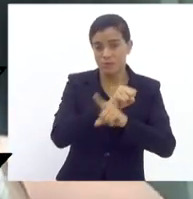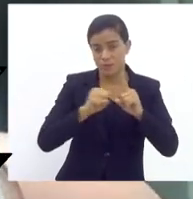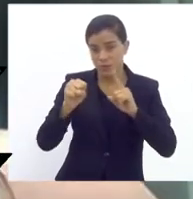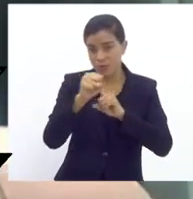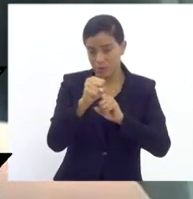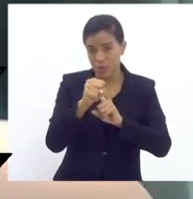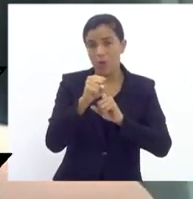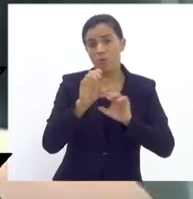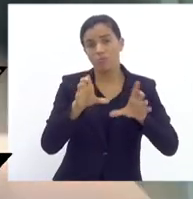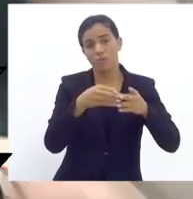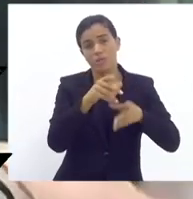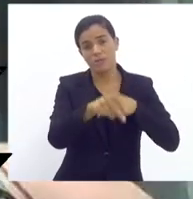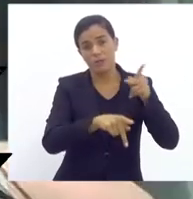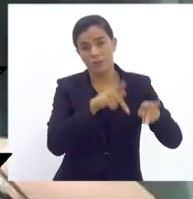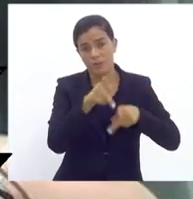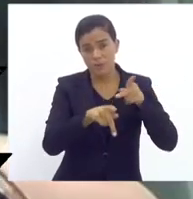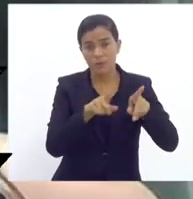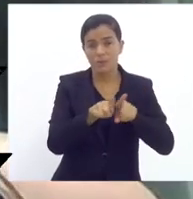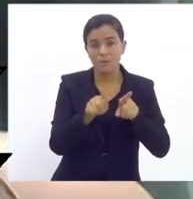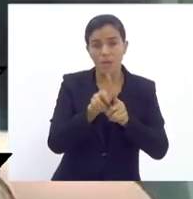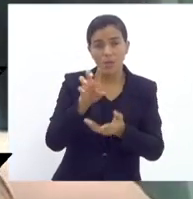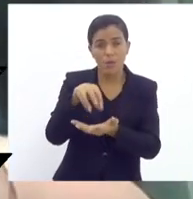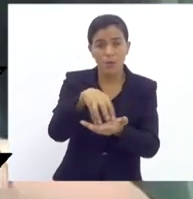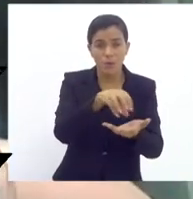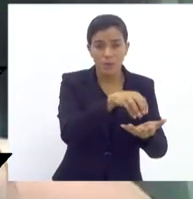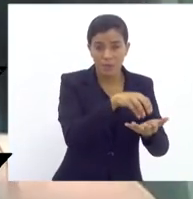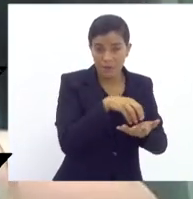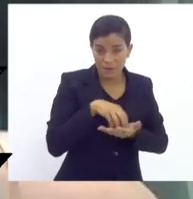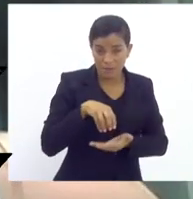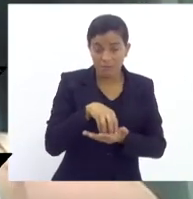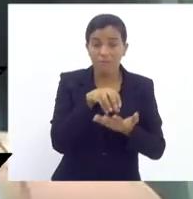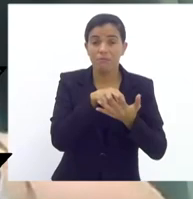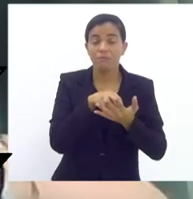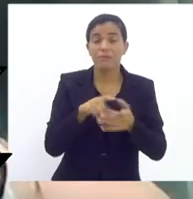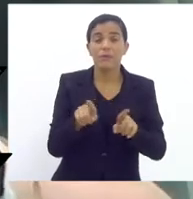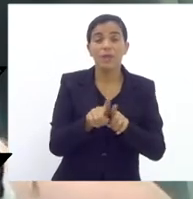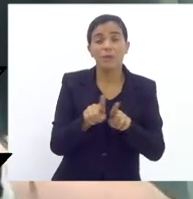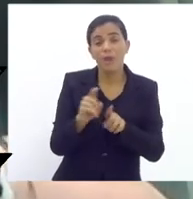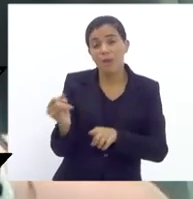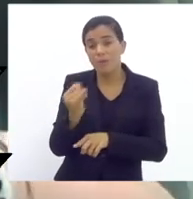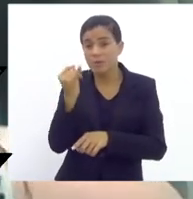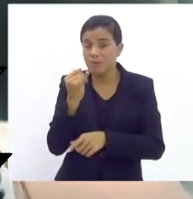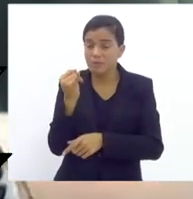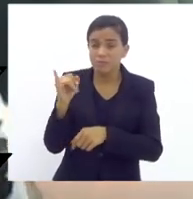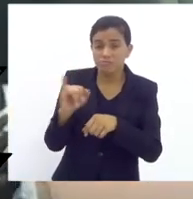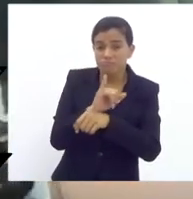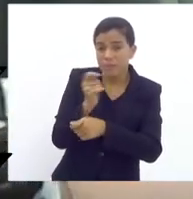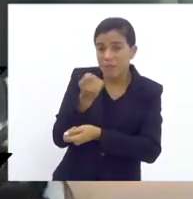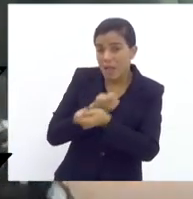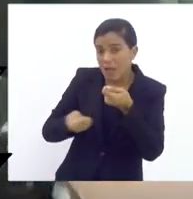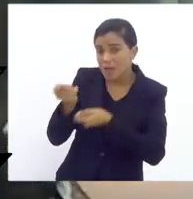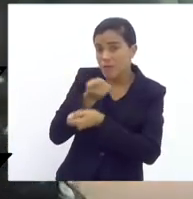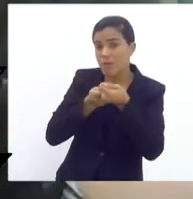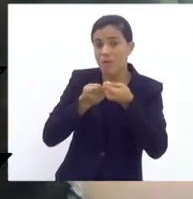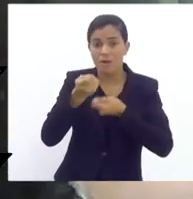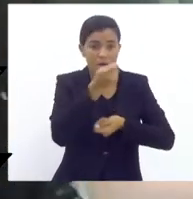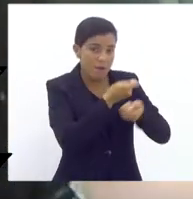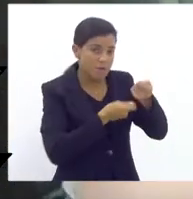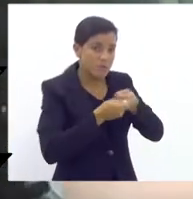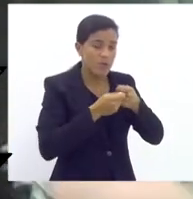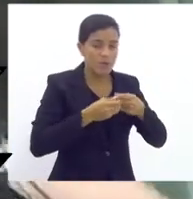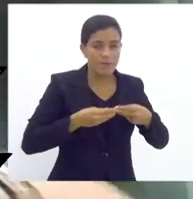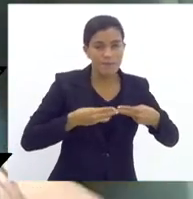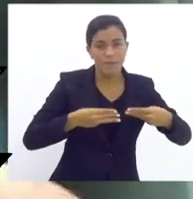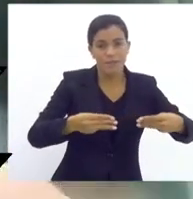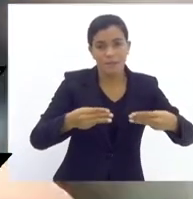né Desse público em outras unidades da Federação né é a importância da articulação com outros Ministérios